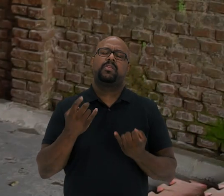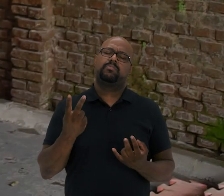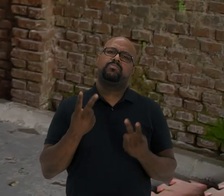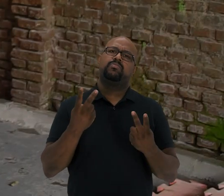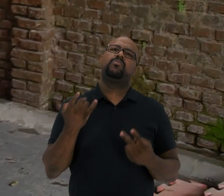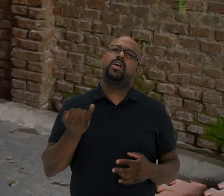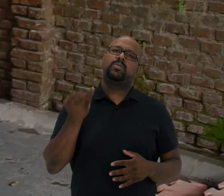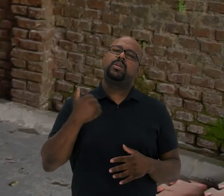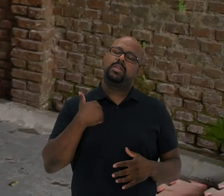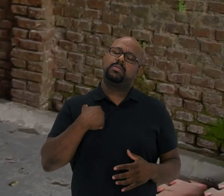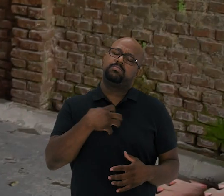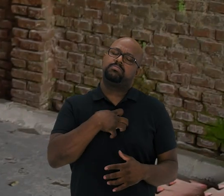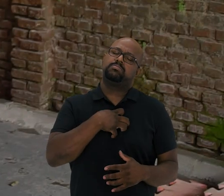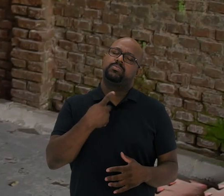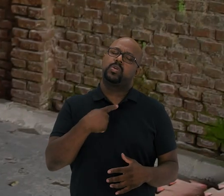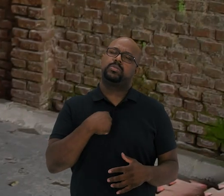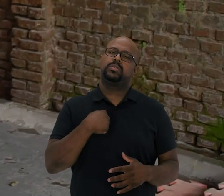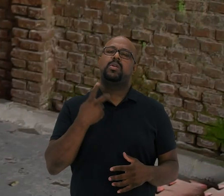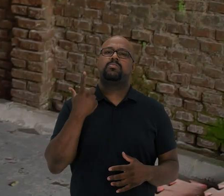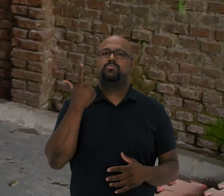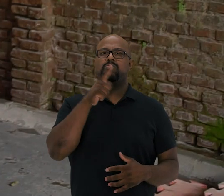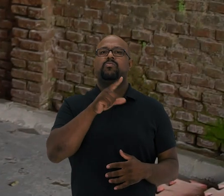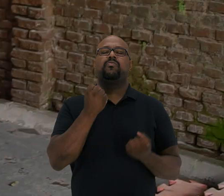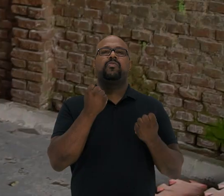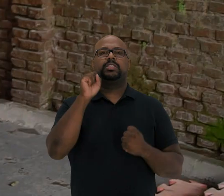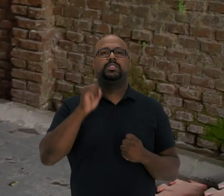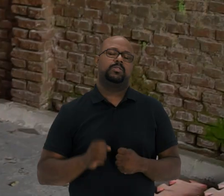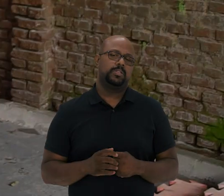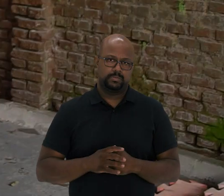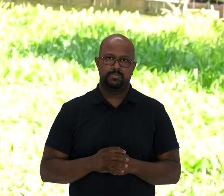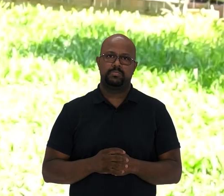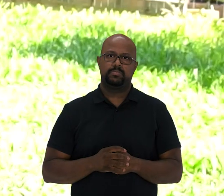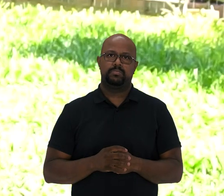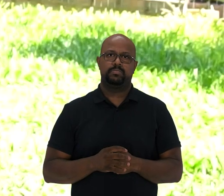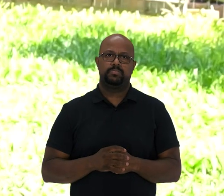valia e me considero um vencedor.